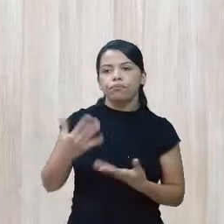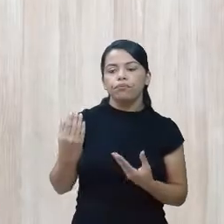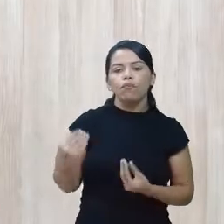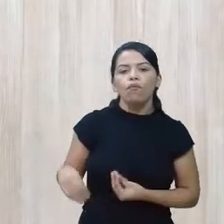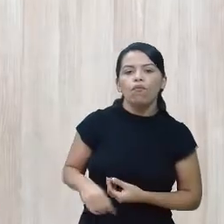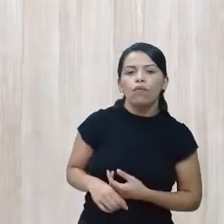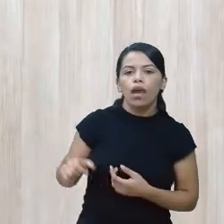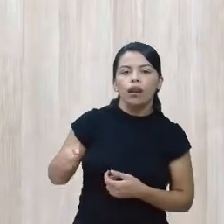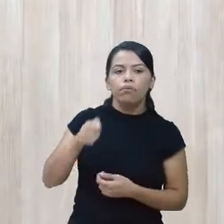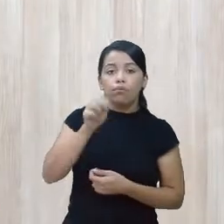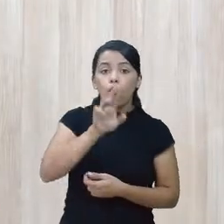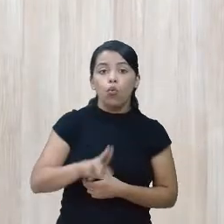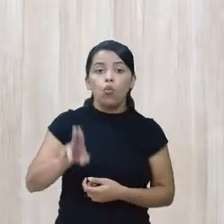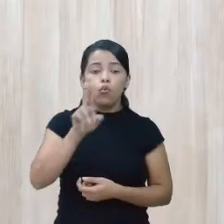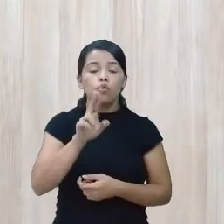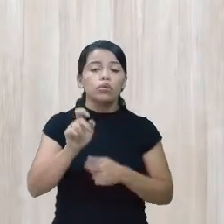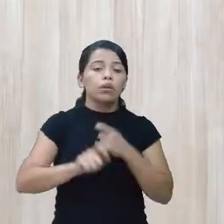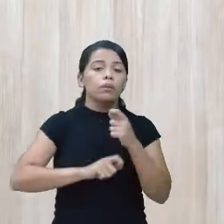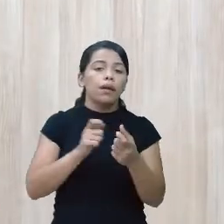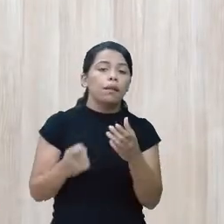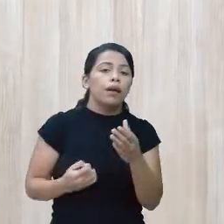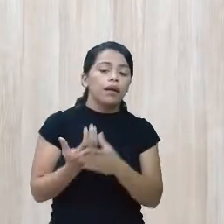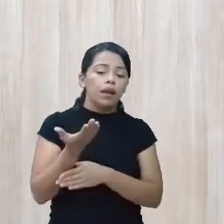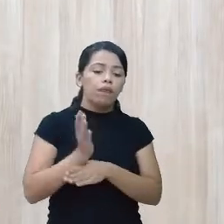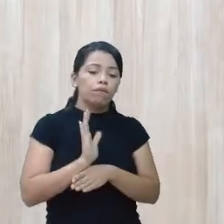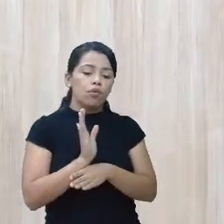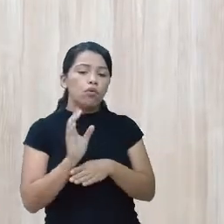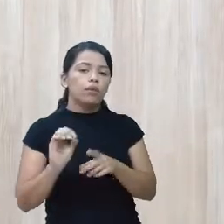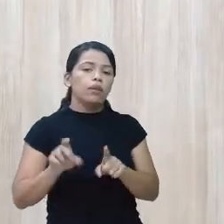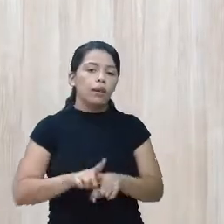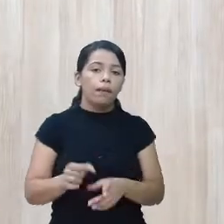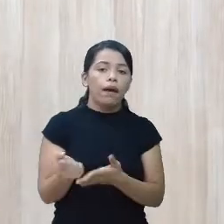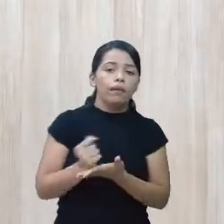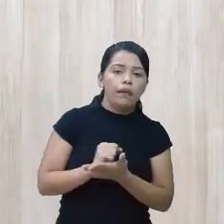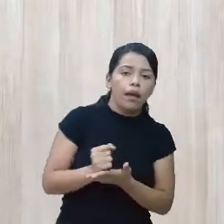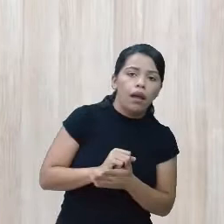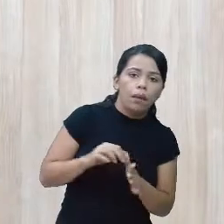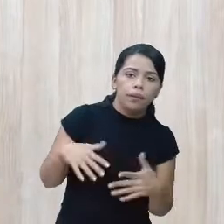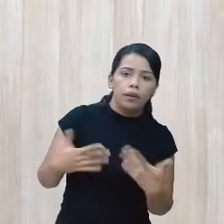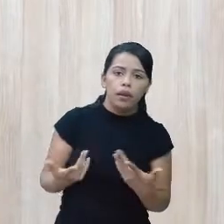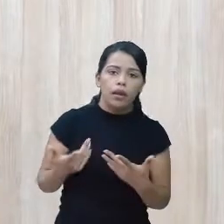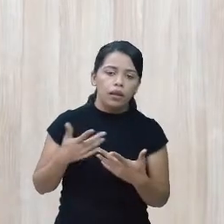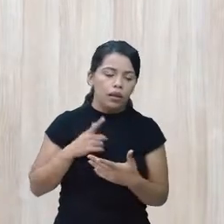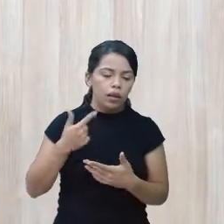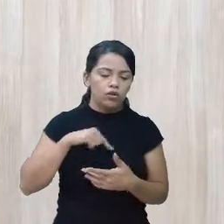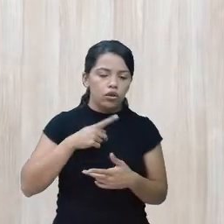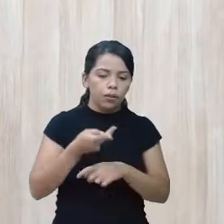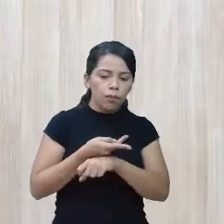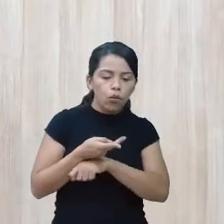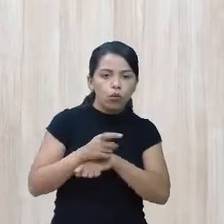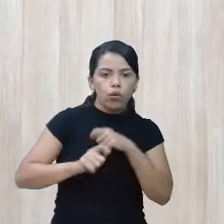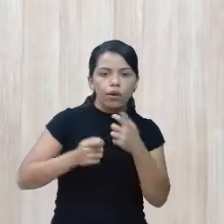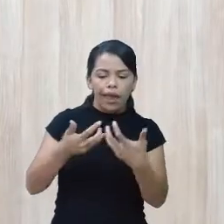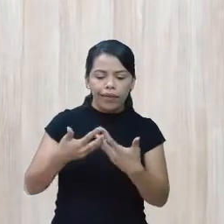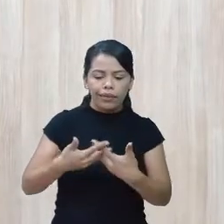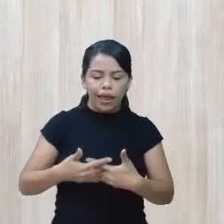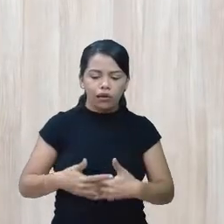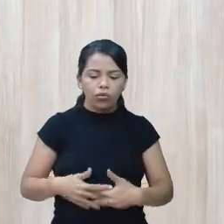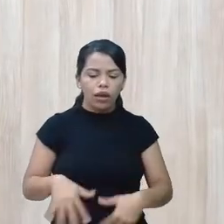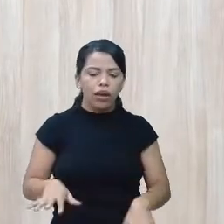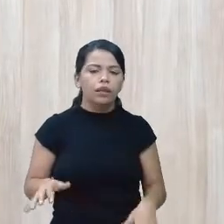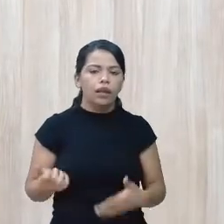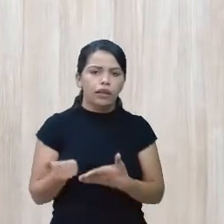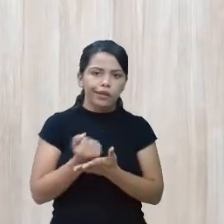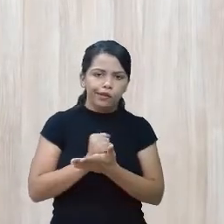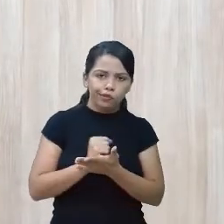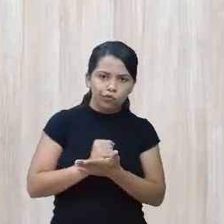games, para que crie essa naturalidade que a gente tanto quer, né? A gente sempre busca isso, né? Esse game cada vez mais